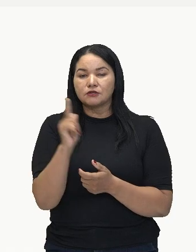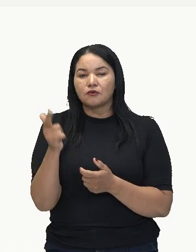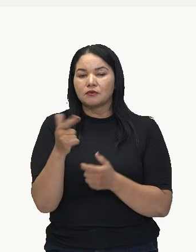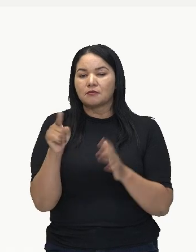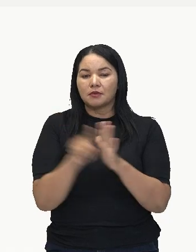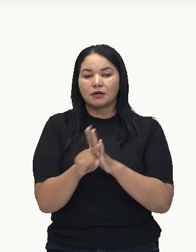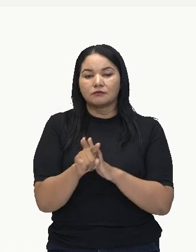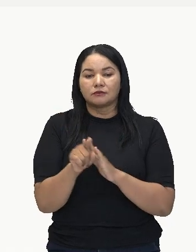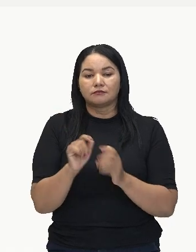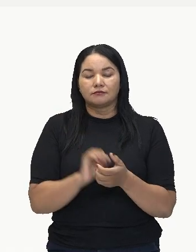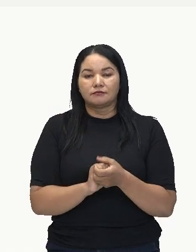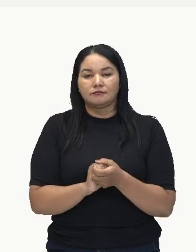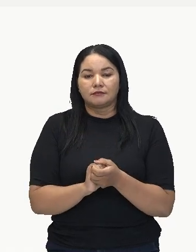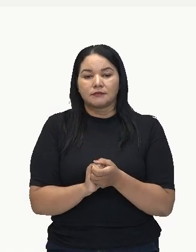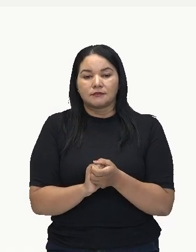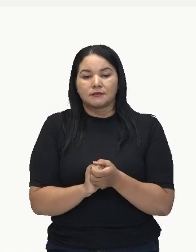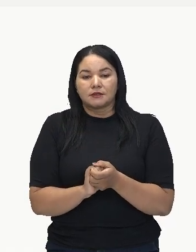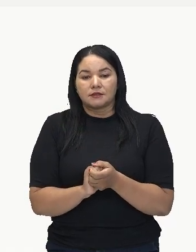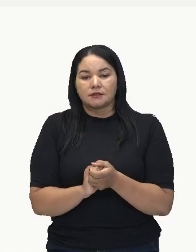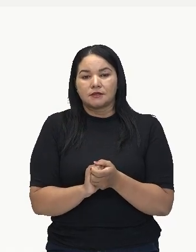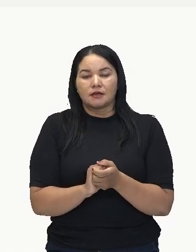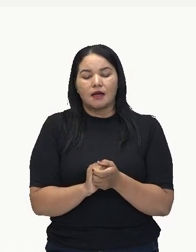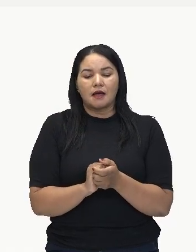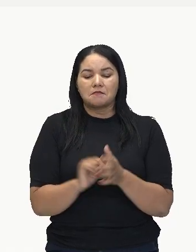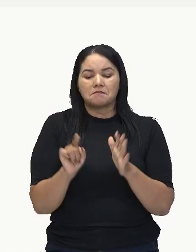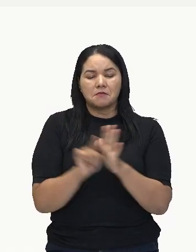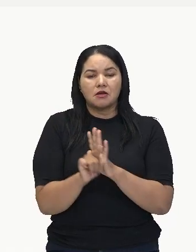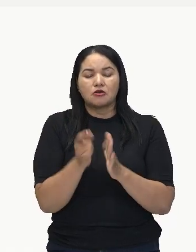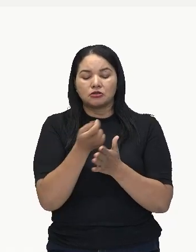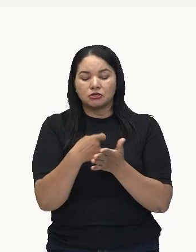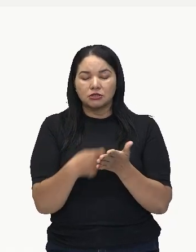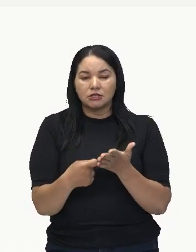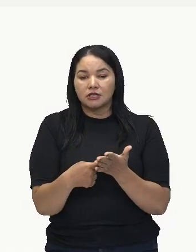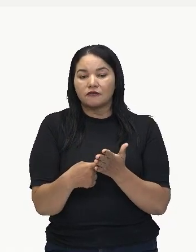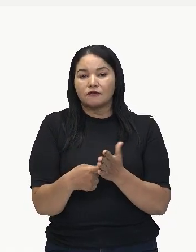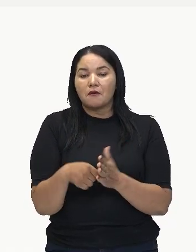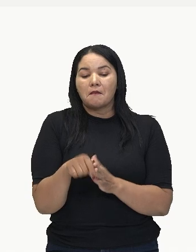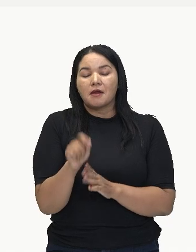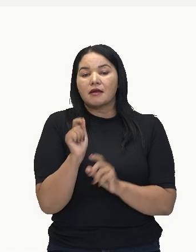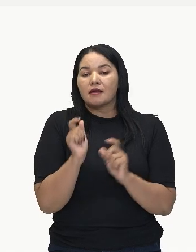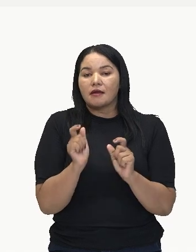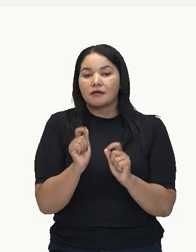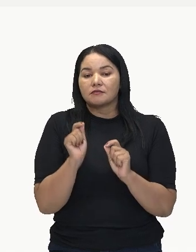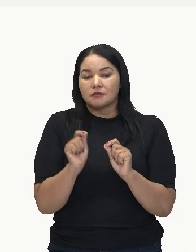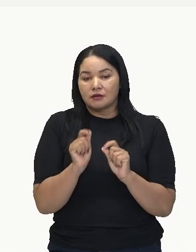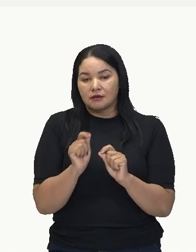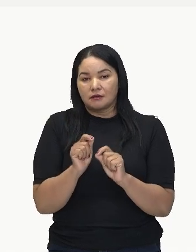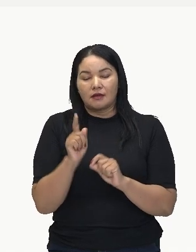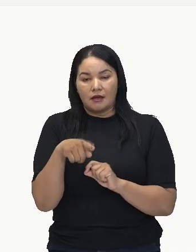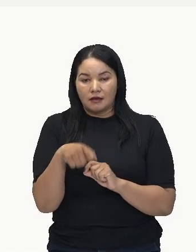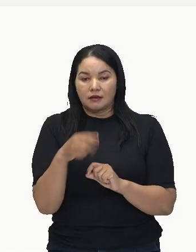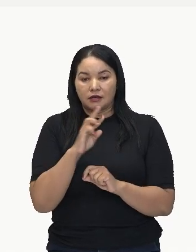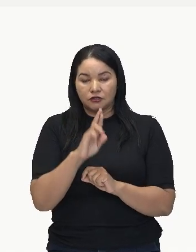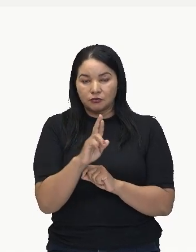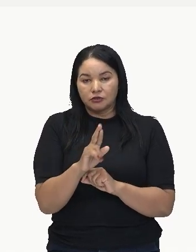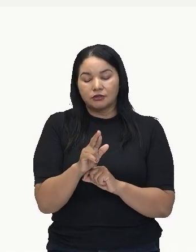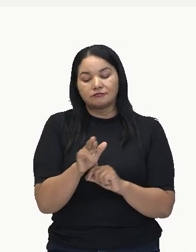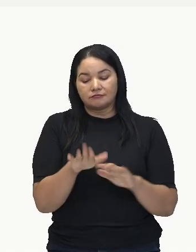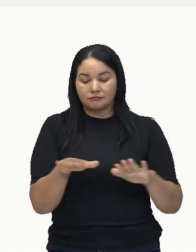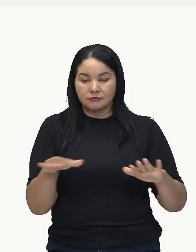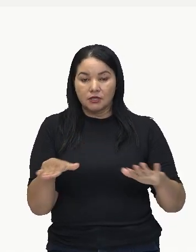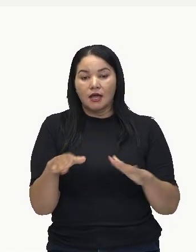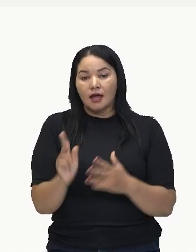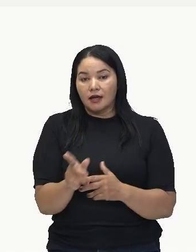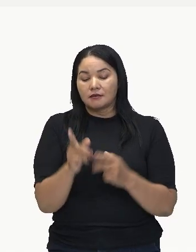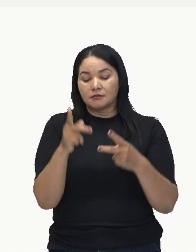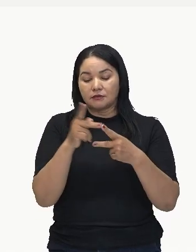quem tu escreves livros? Resposta, que é o objeto indireto, para ninhos. Então, é necessário na frase,